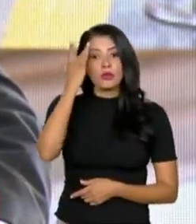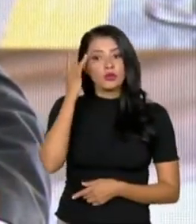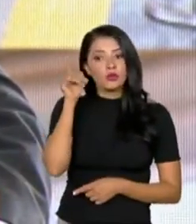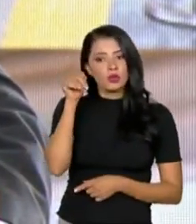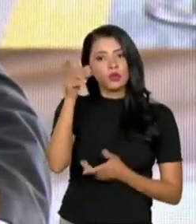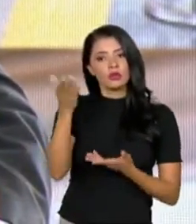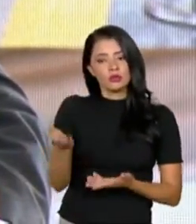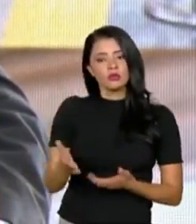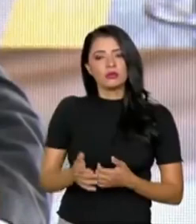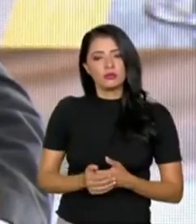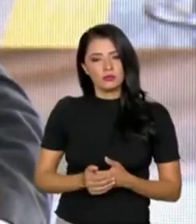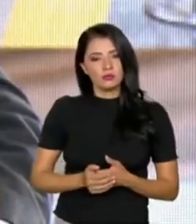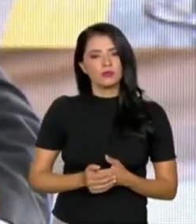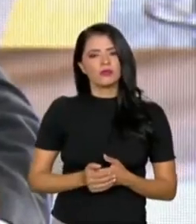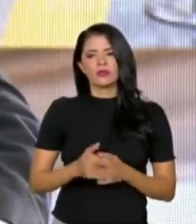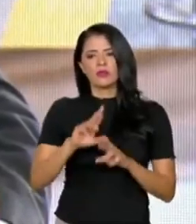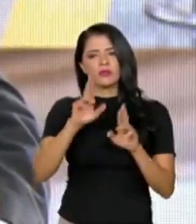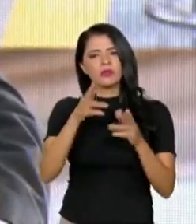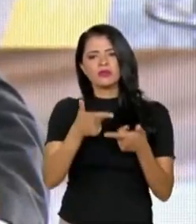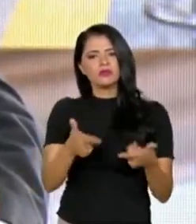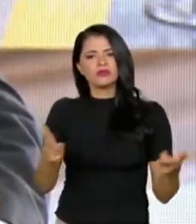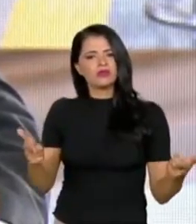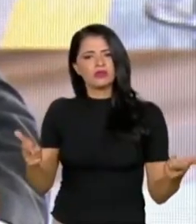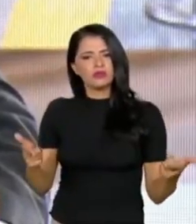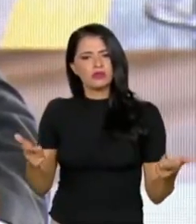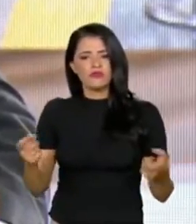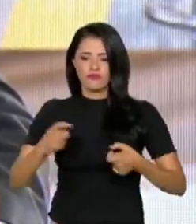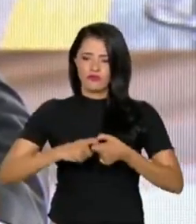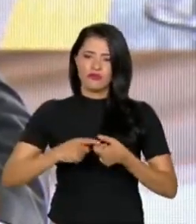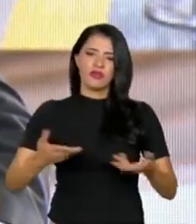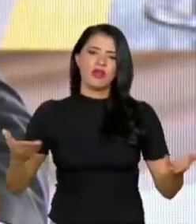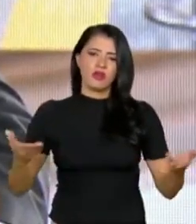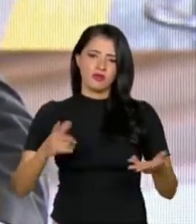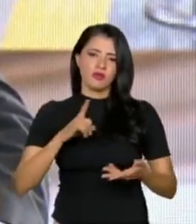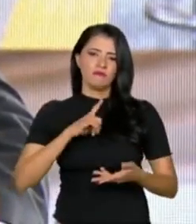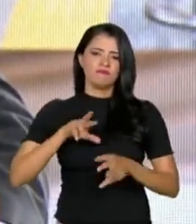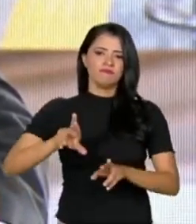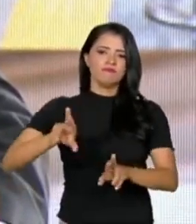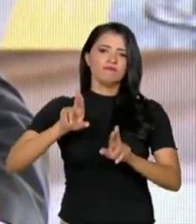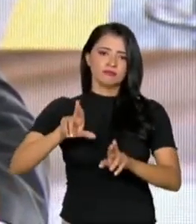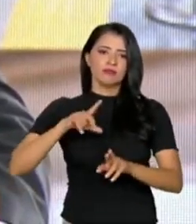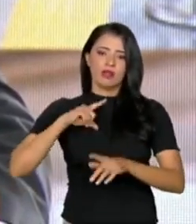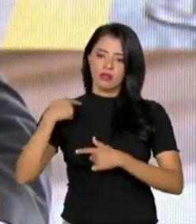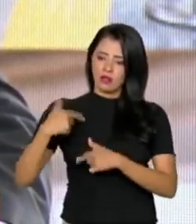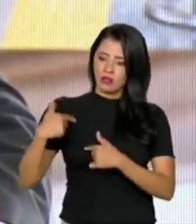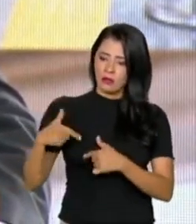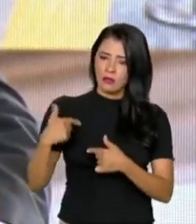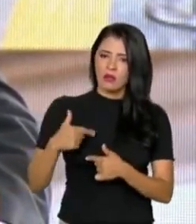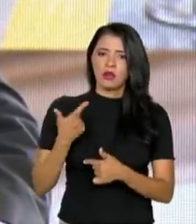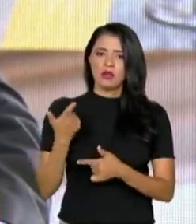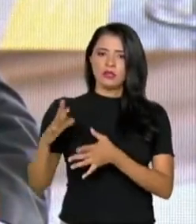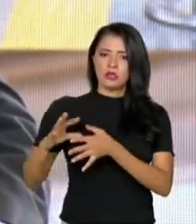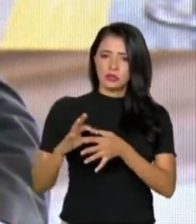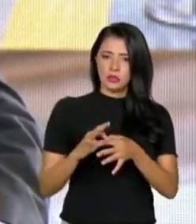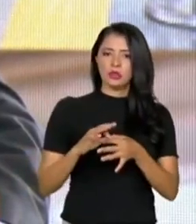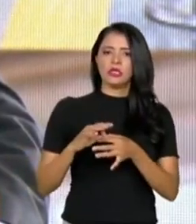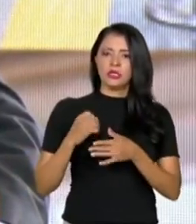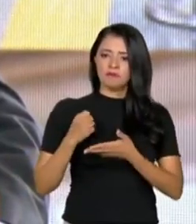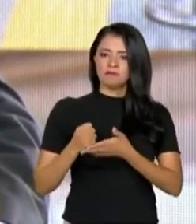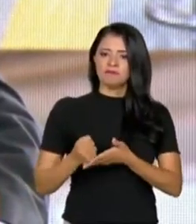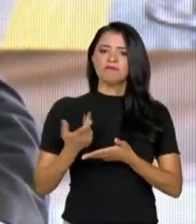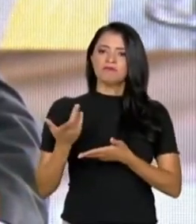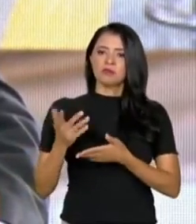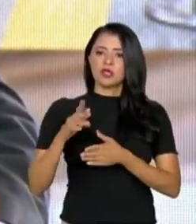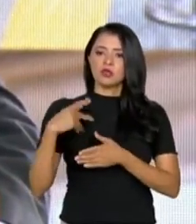estavam sem esperança, voltaram a ter expectativa de trabalhar e poder sustentar suas